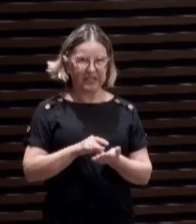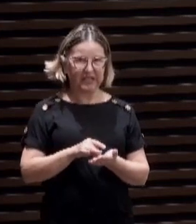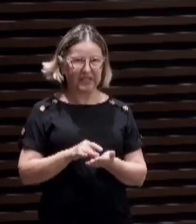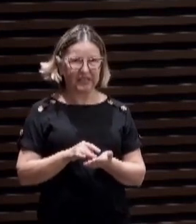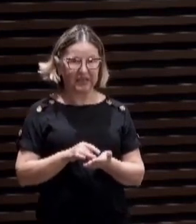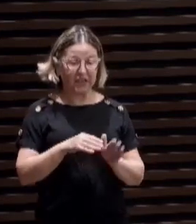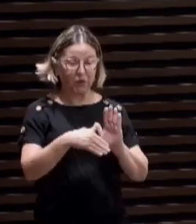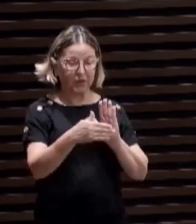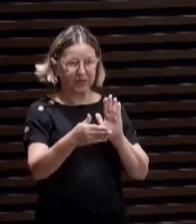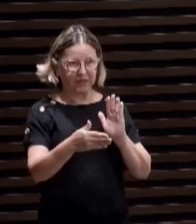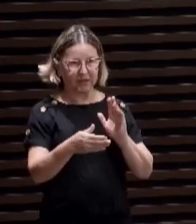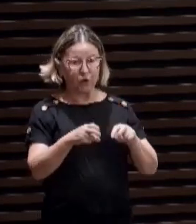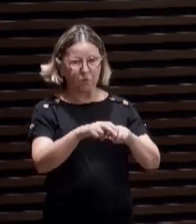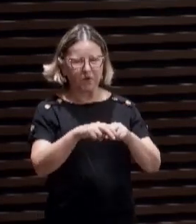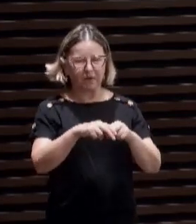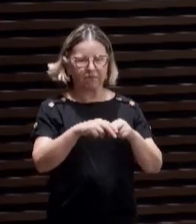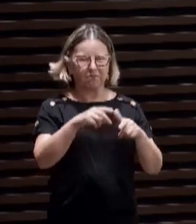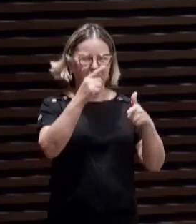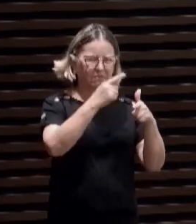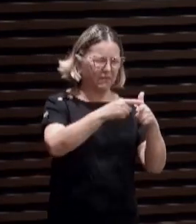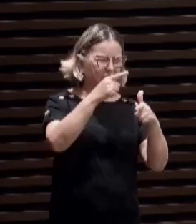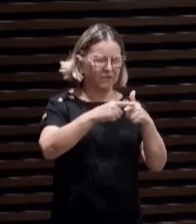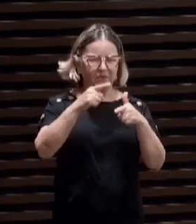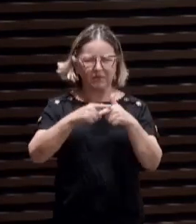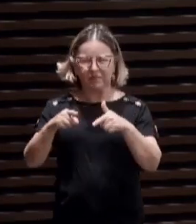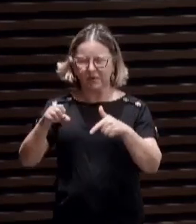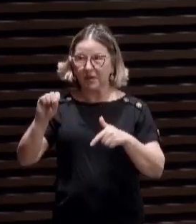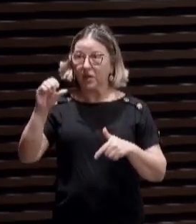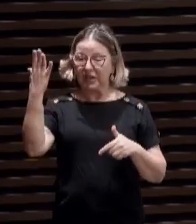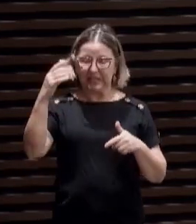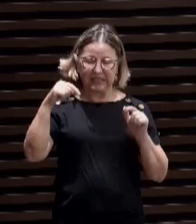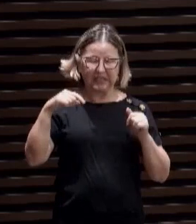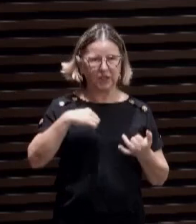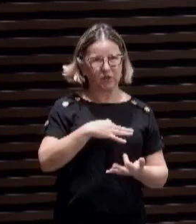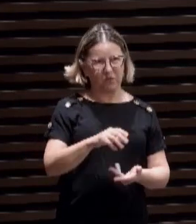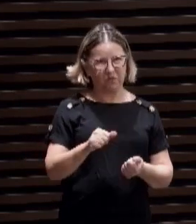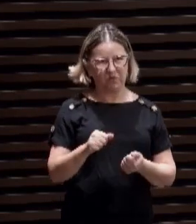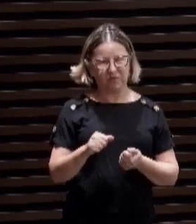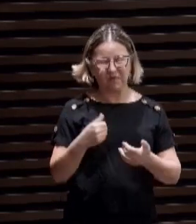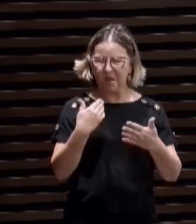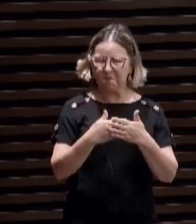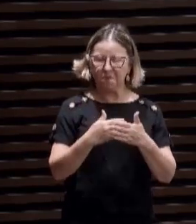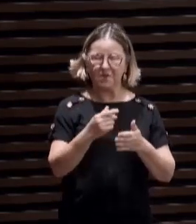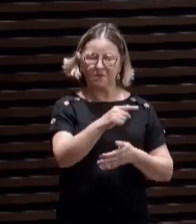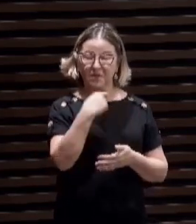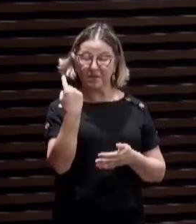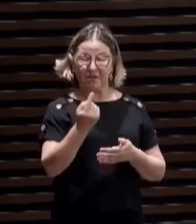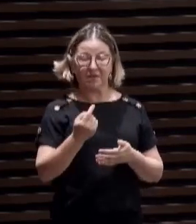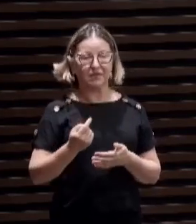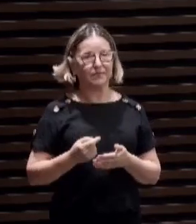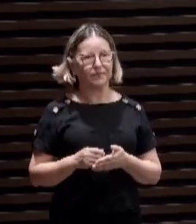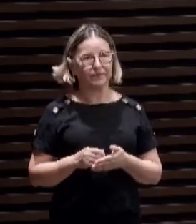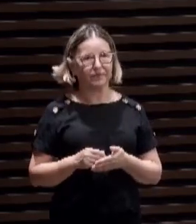tantos problemas que nós vemos no mundo, de tantas coisas que estão chegando tão próximos de nós, que parece que